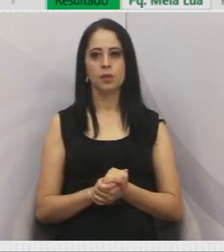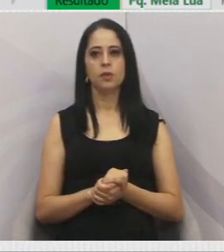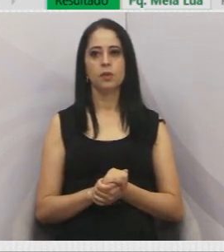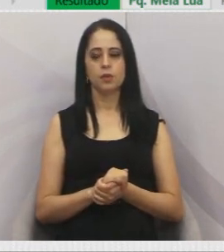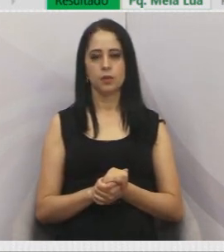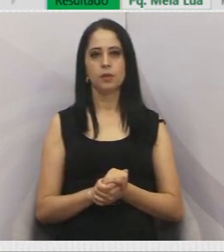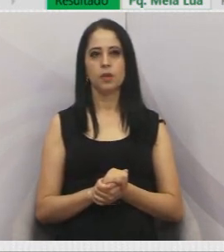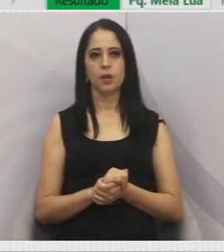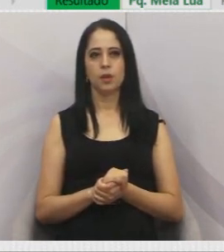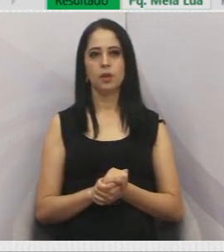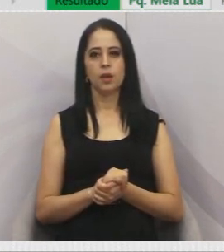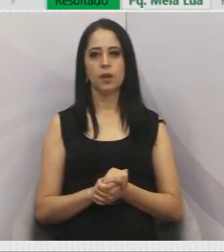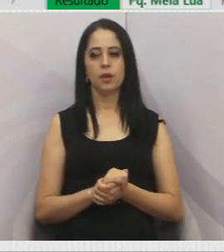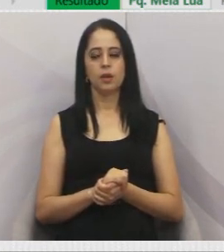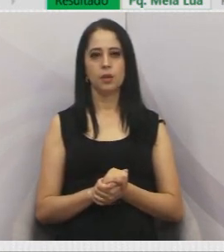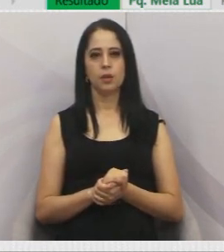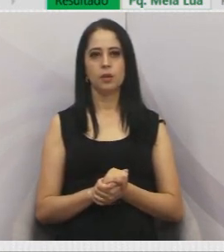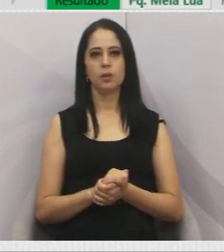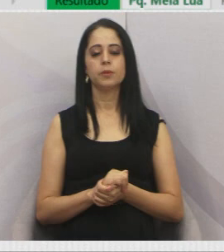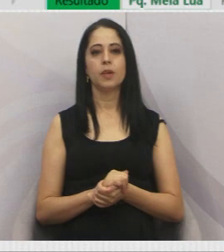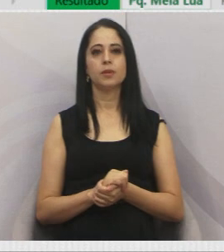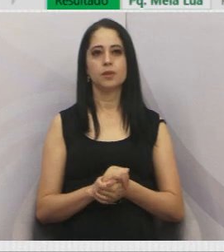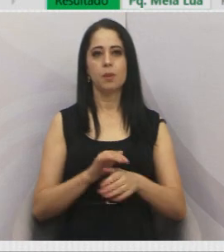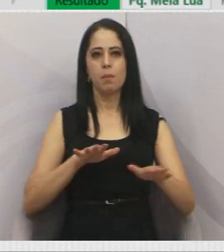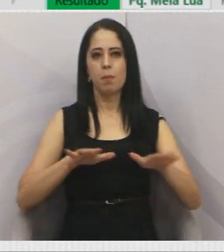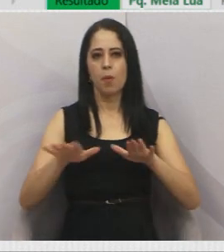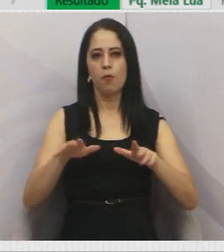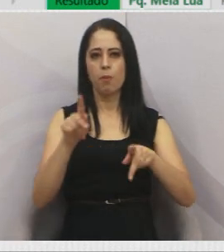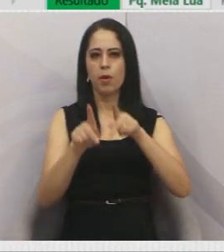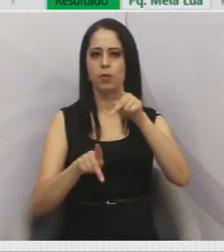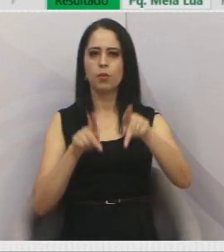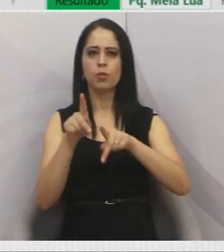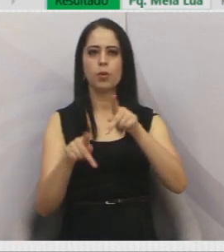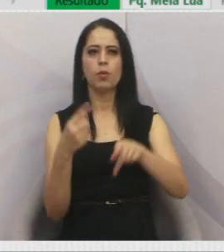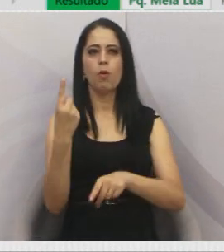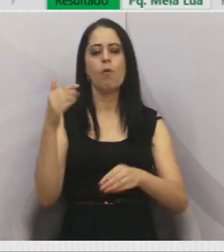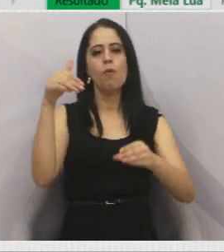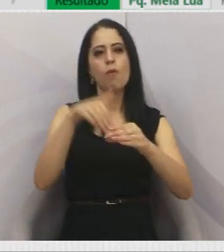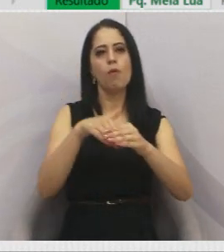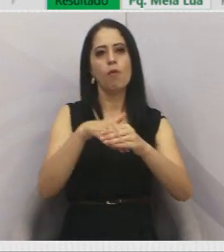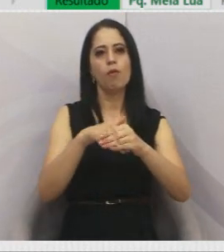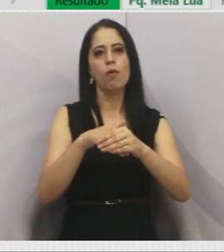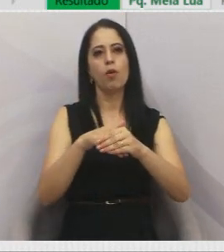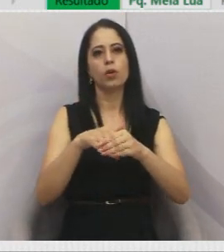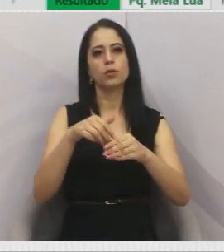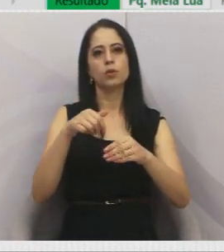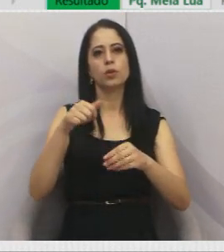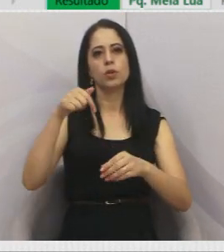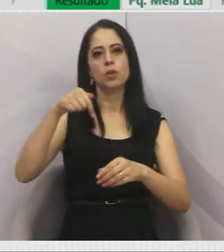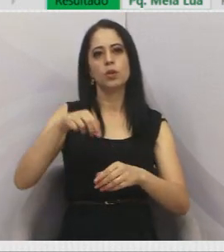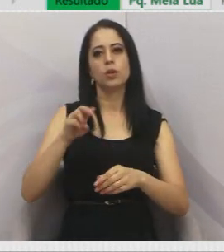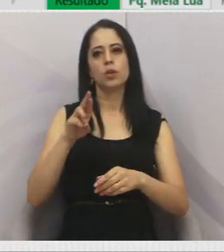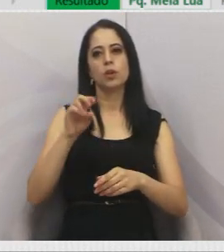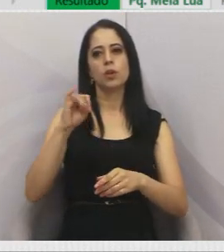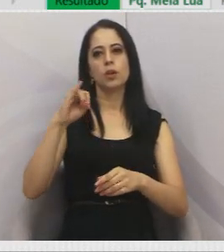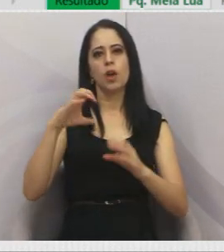Sim. Próximo voto. Movimentos Populares e ou Coletivos, um voto Quilombo Coração Valente.